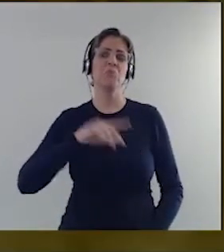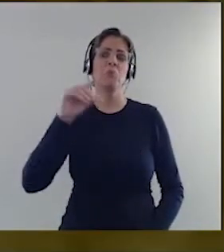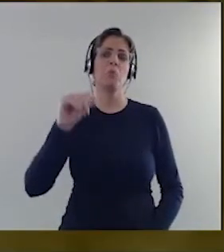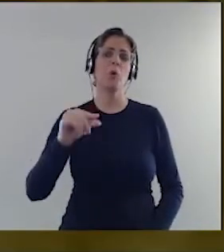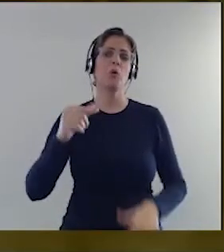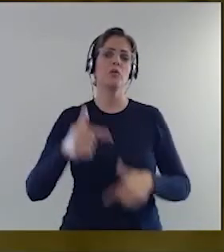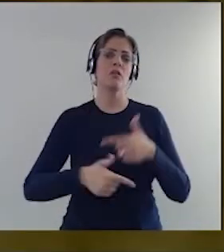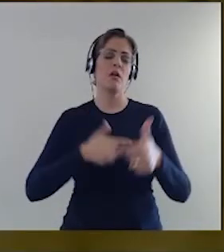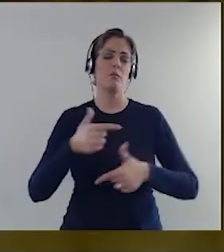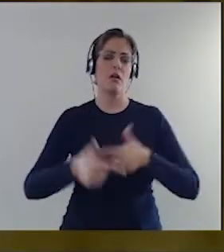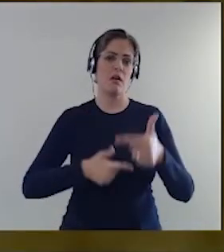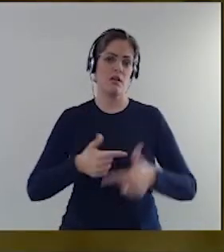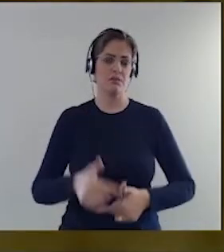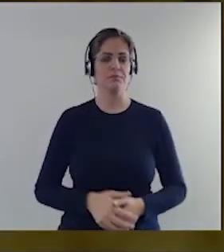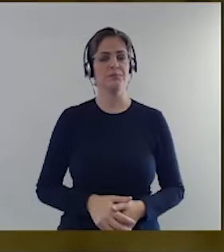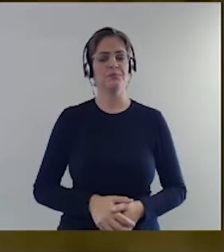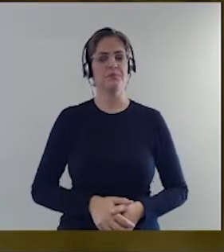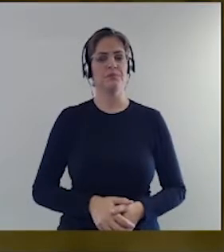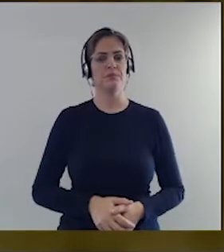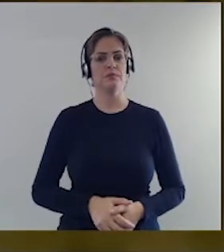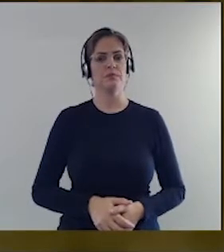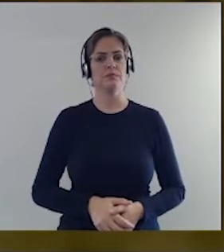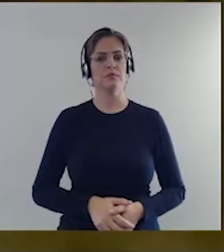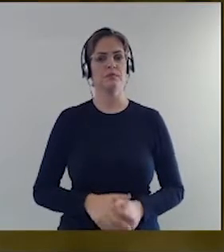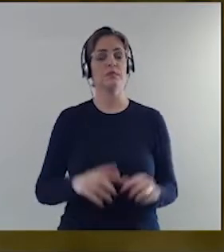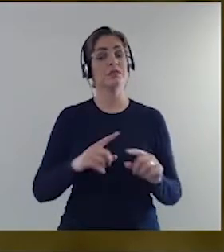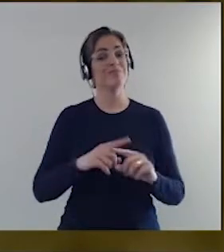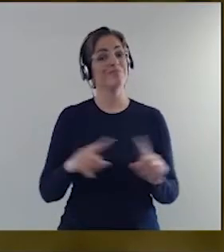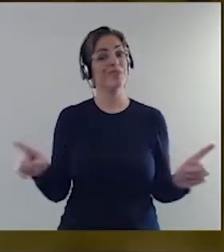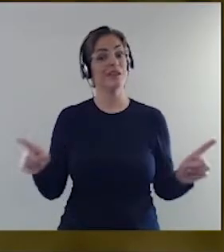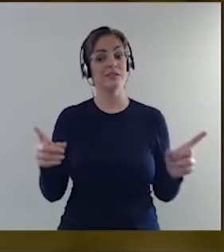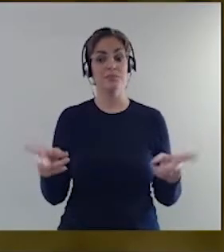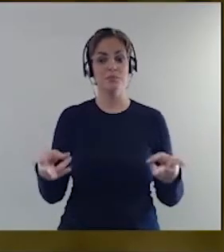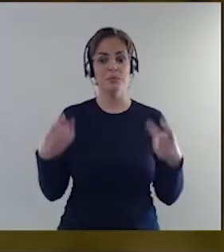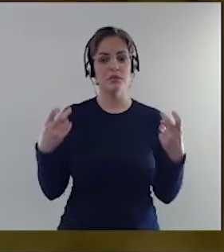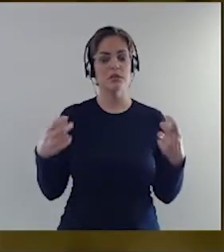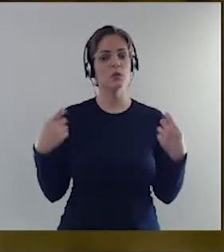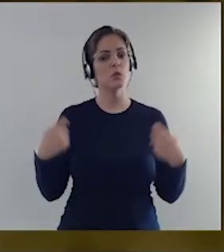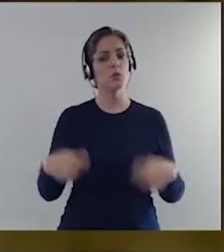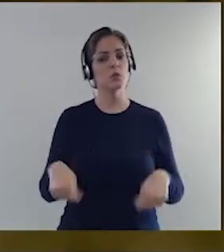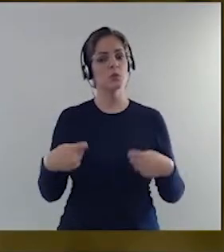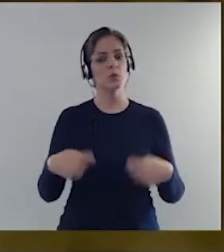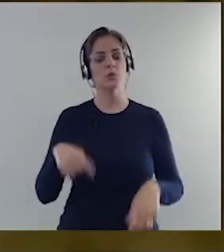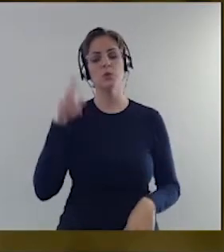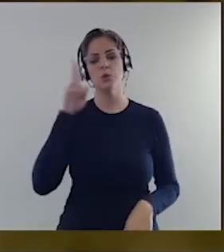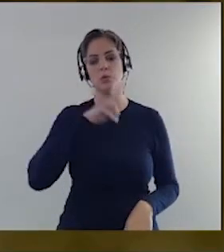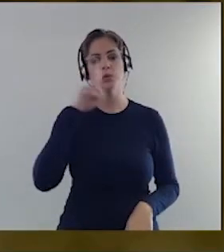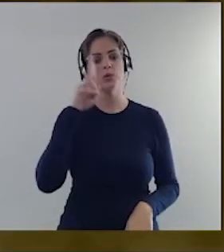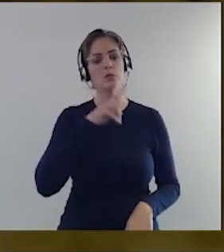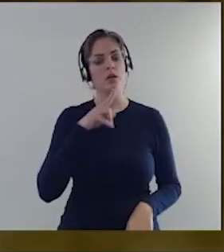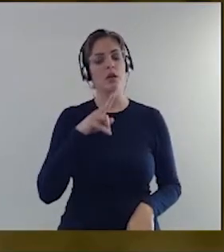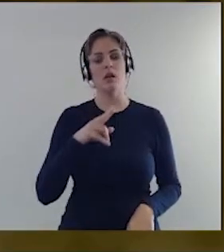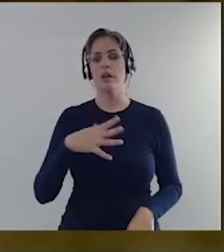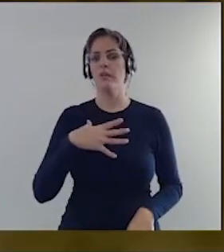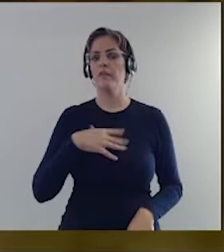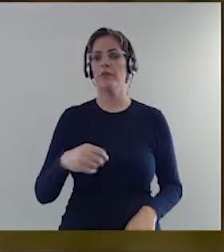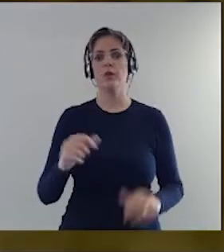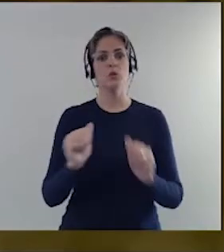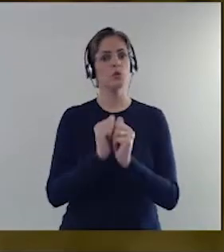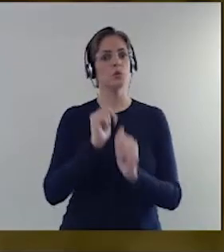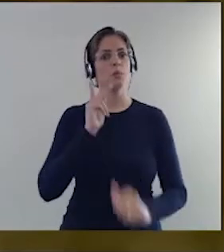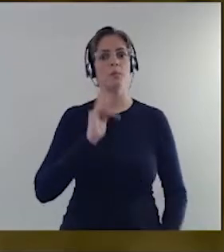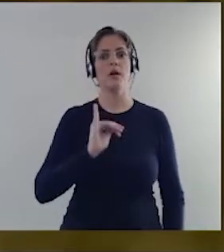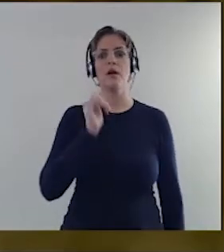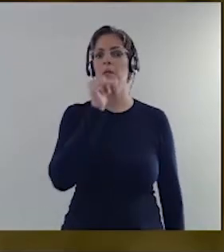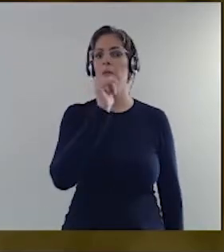trabalho. Porém, o reconhecimento de que era imprescindível que os filhos convivessem com pai e mãe e